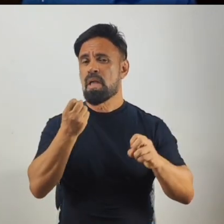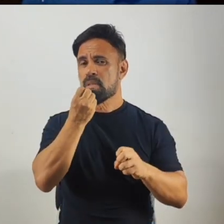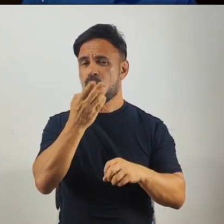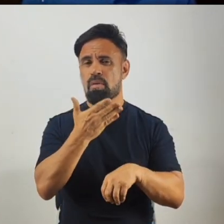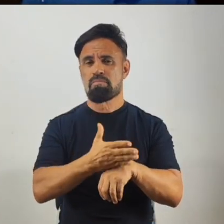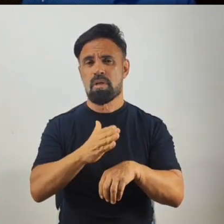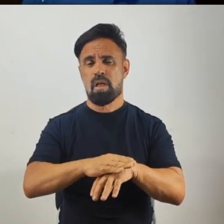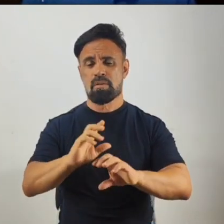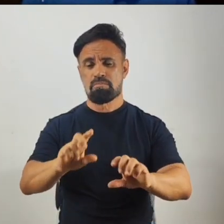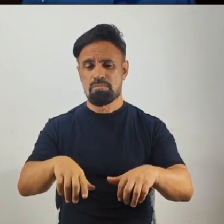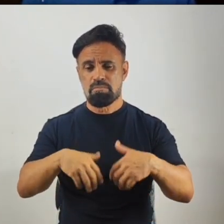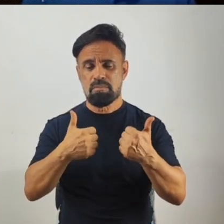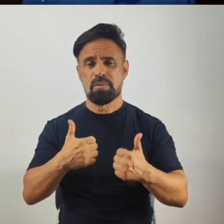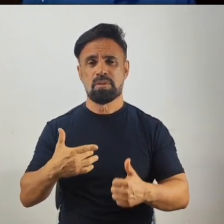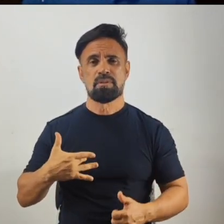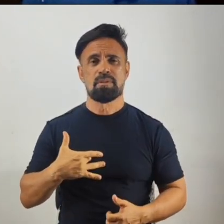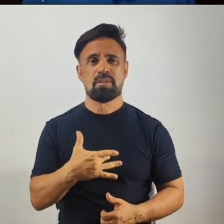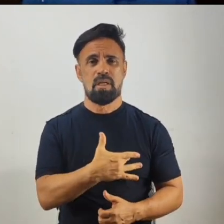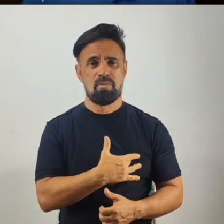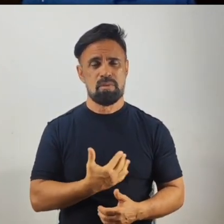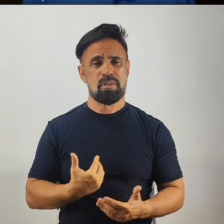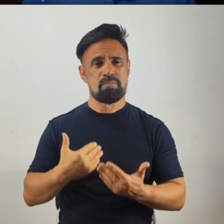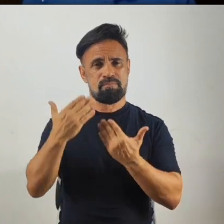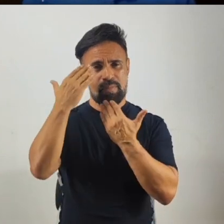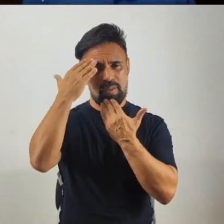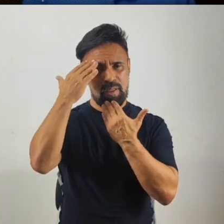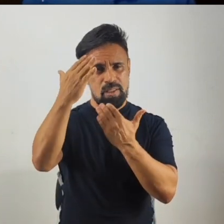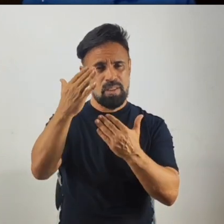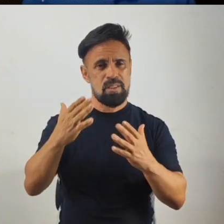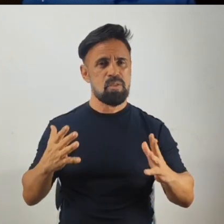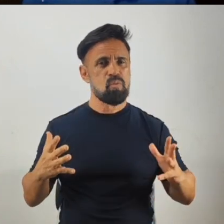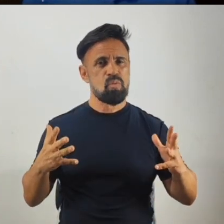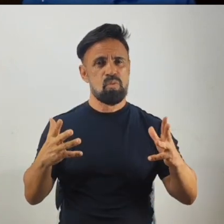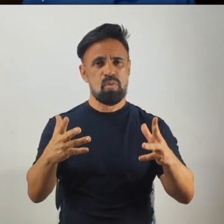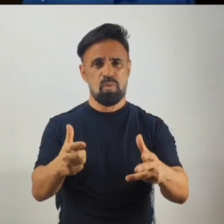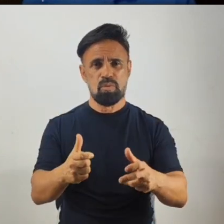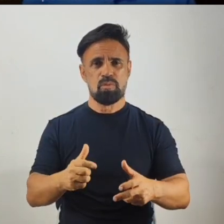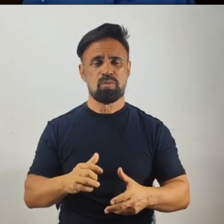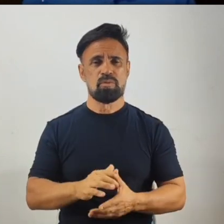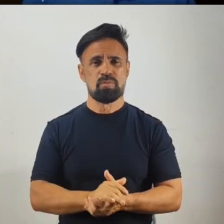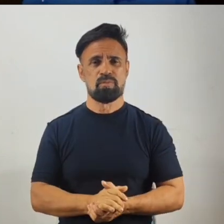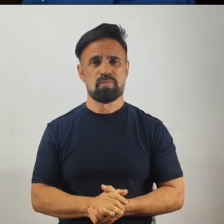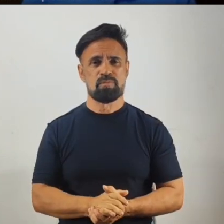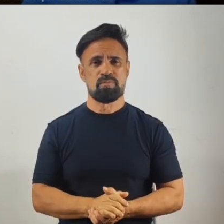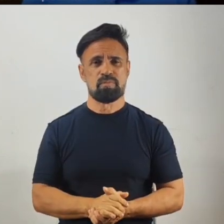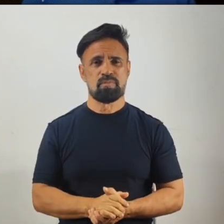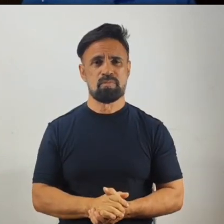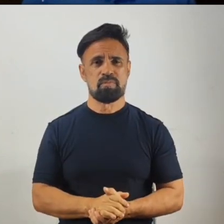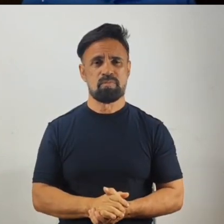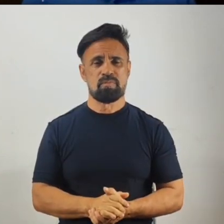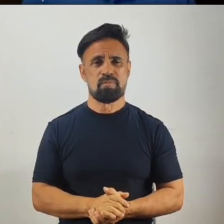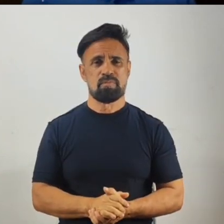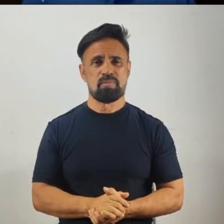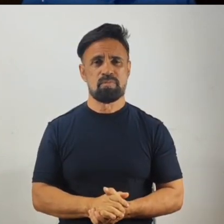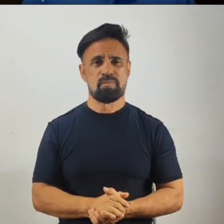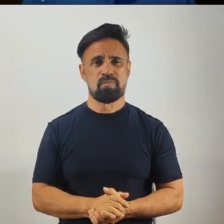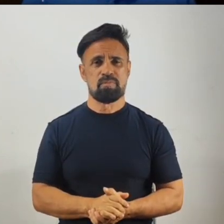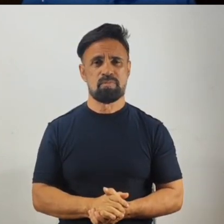nossa explanação sobre as boas práticas em saúde. Quero agradecer a